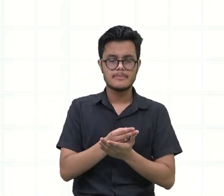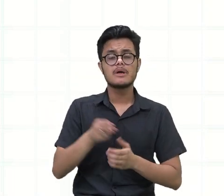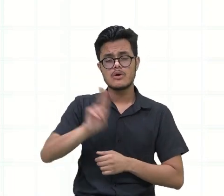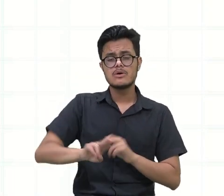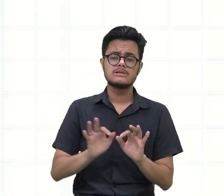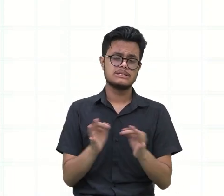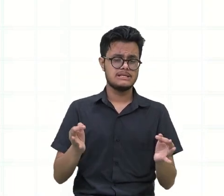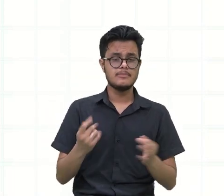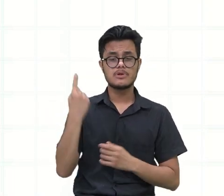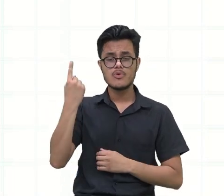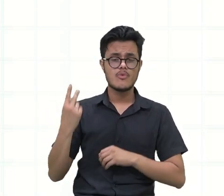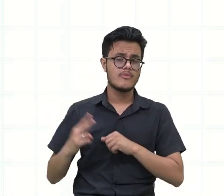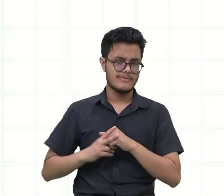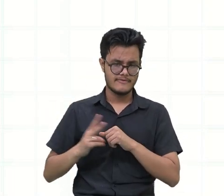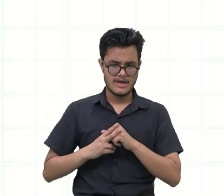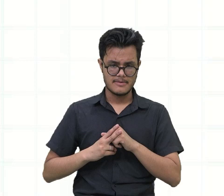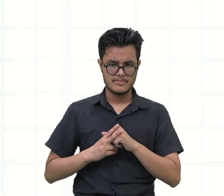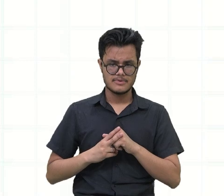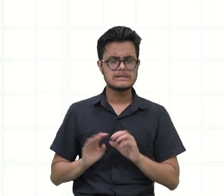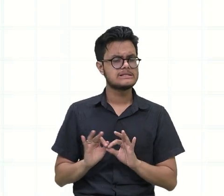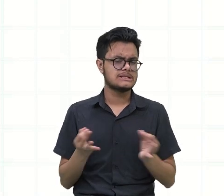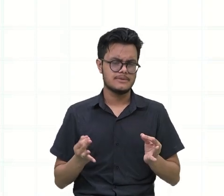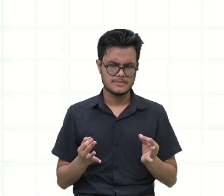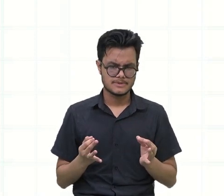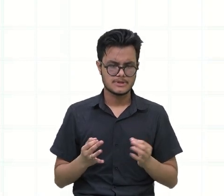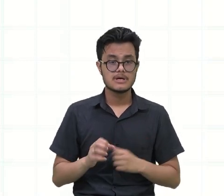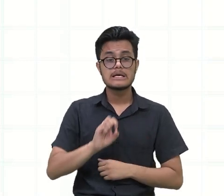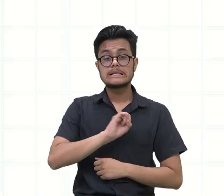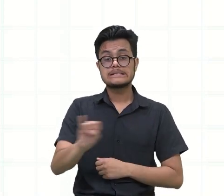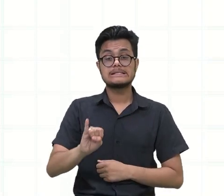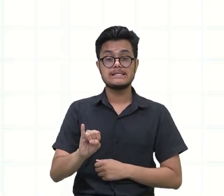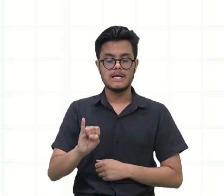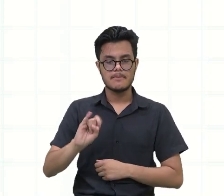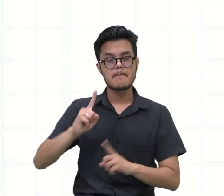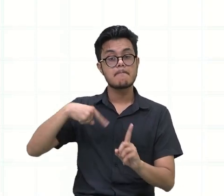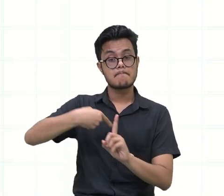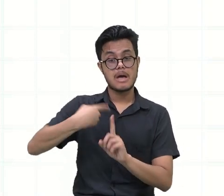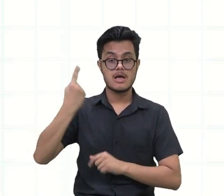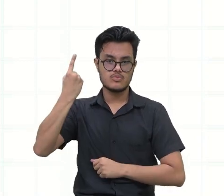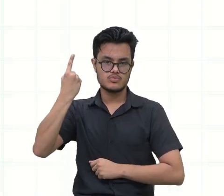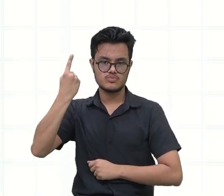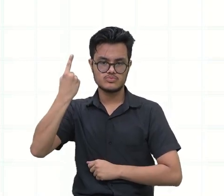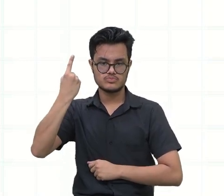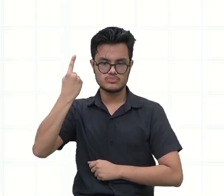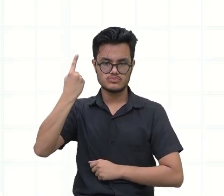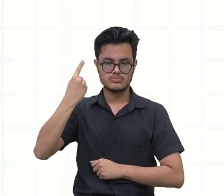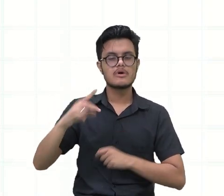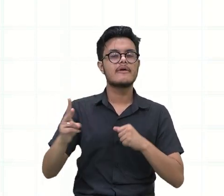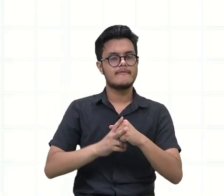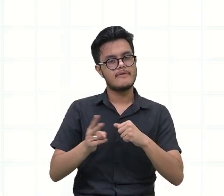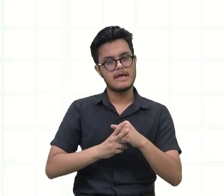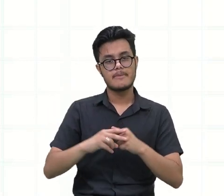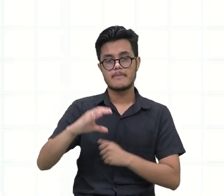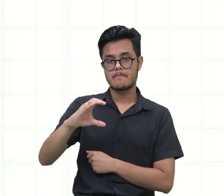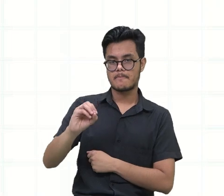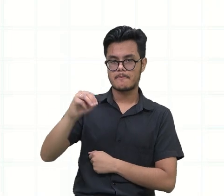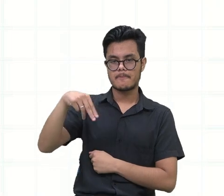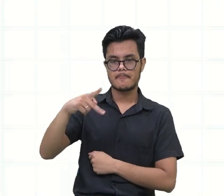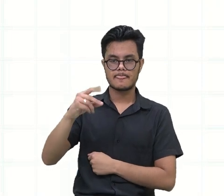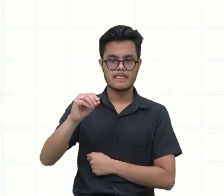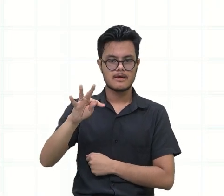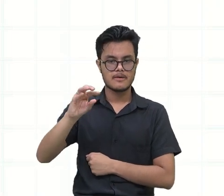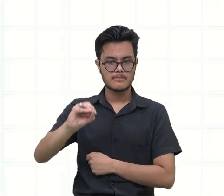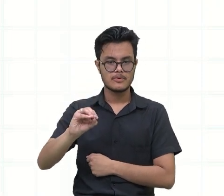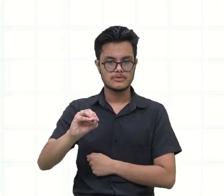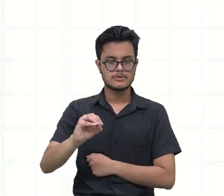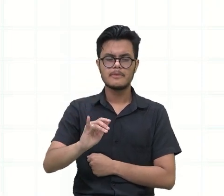quê? Porque eu só tenho um verbo. Se eu tiver mais de um verbo, eu vou chamar de período composto. Vamos